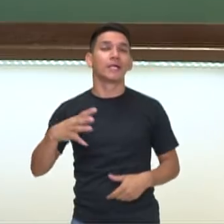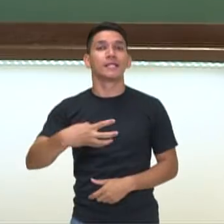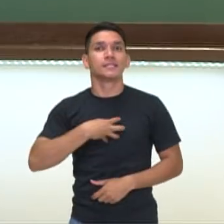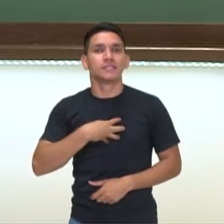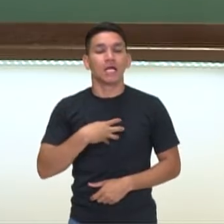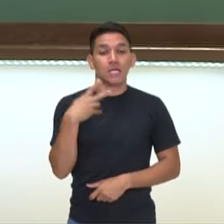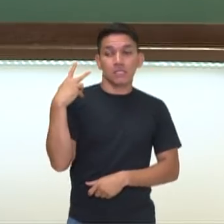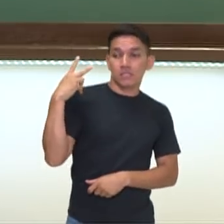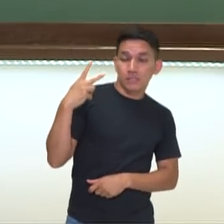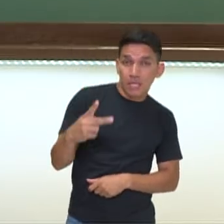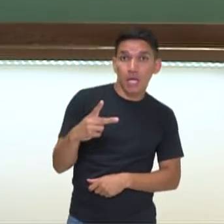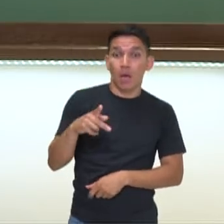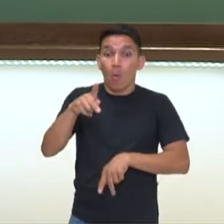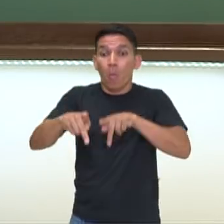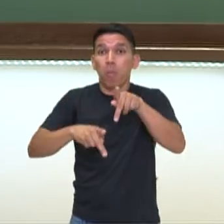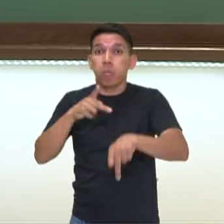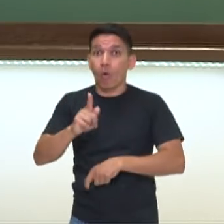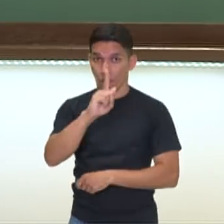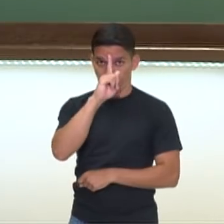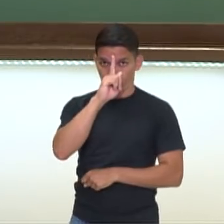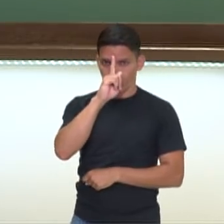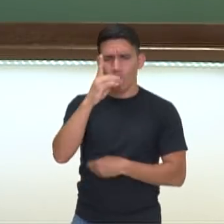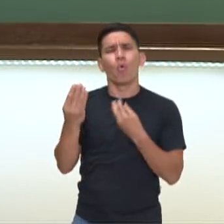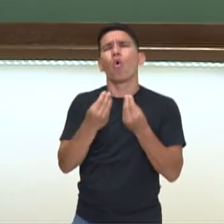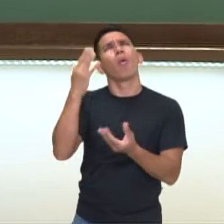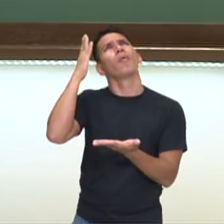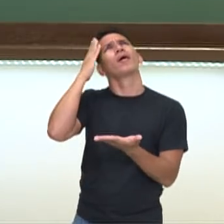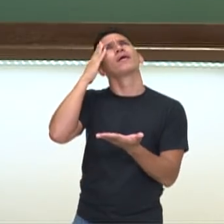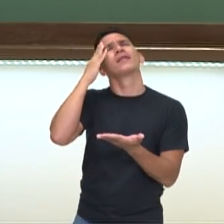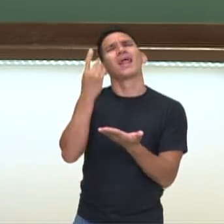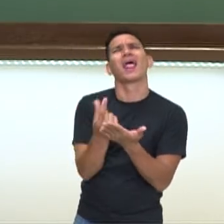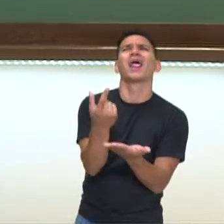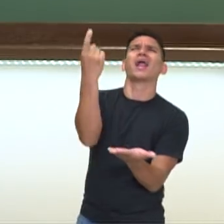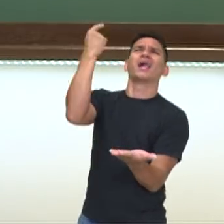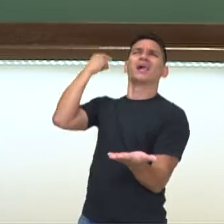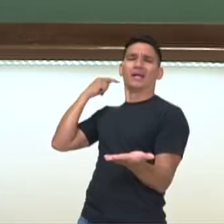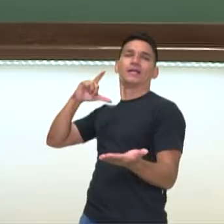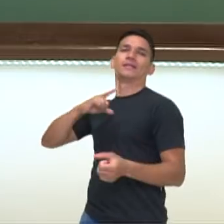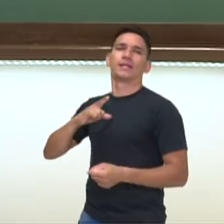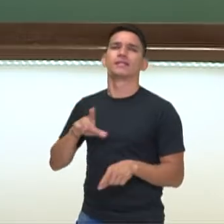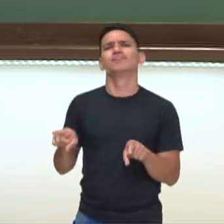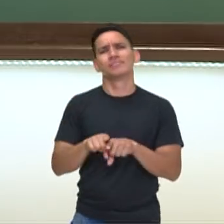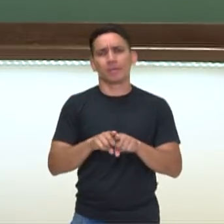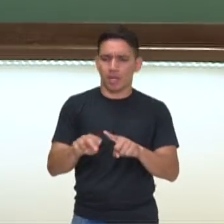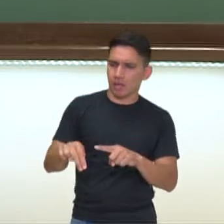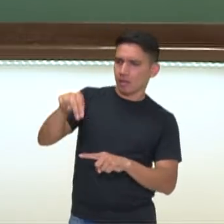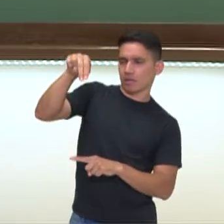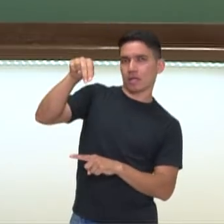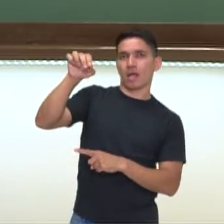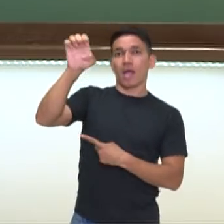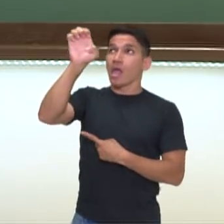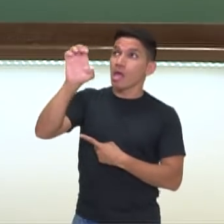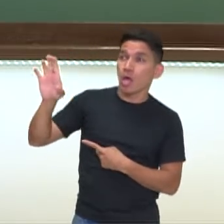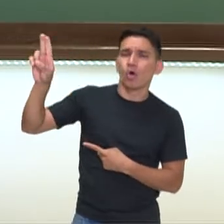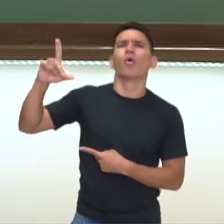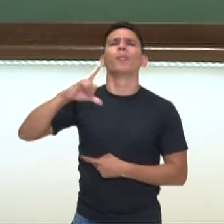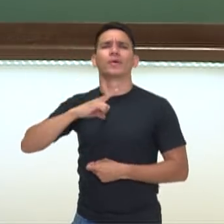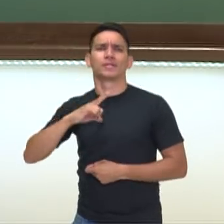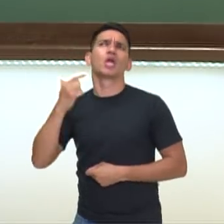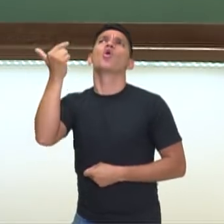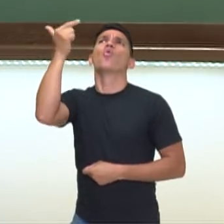de entender o presente a partir do passado, assim como no norte da Europa com Odin, Thor, que agora até